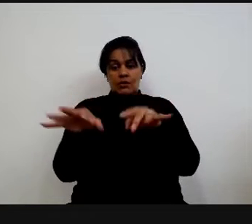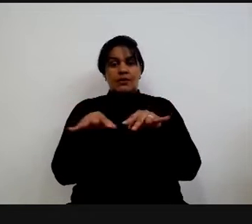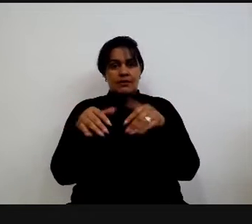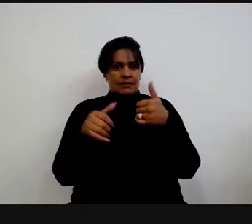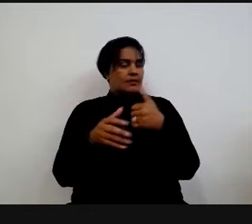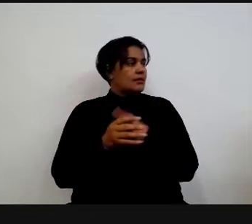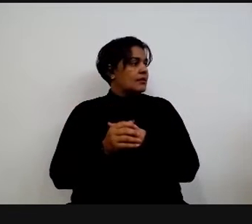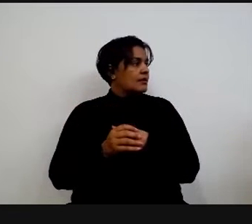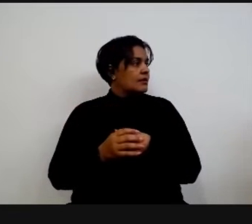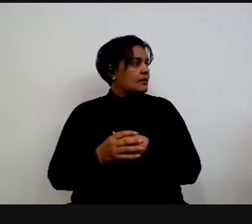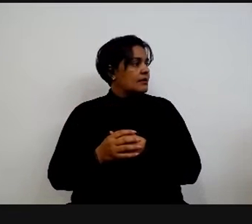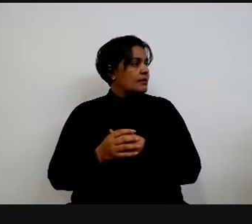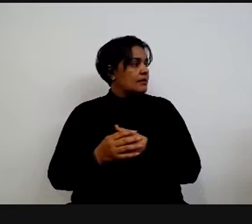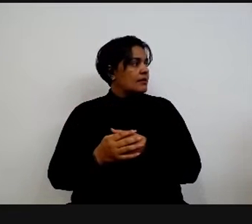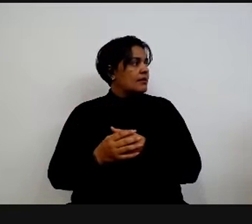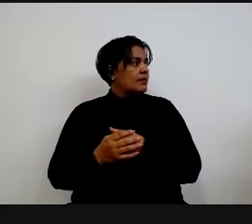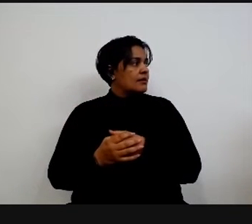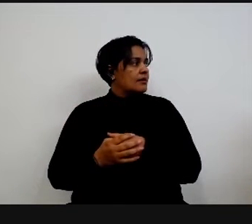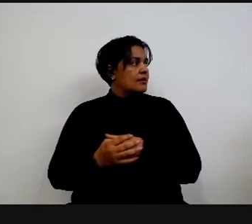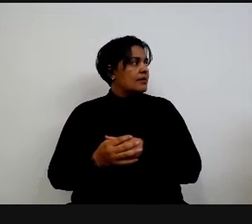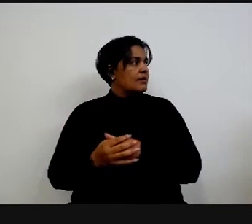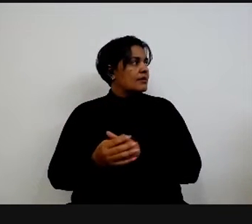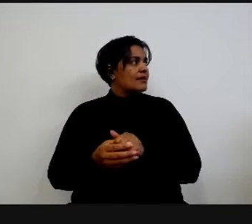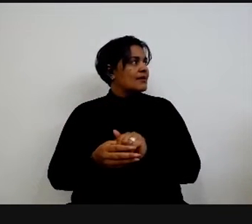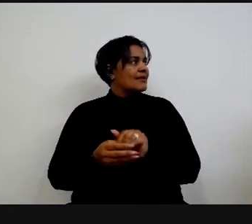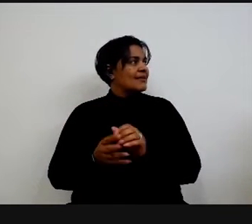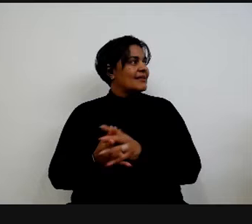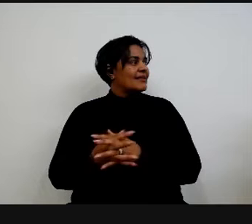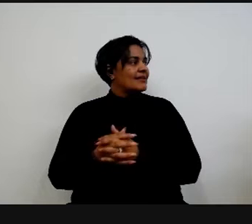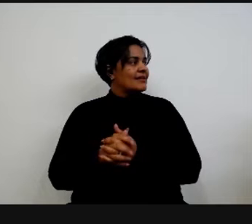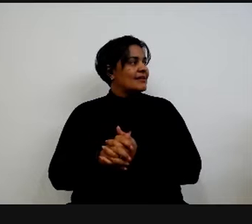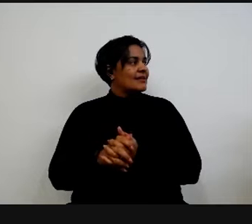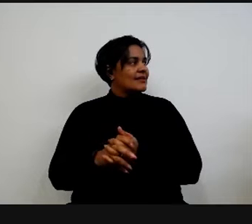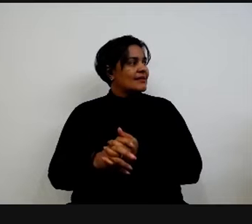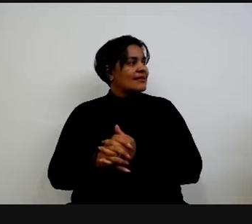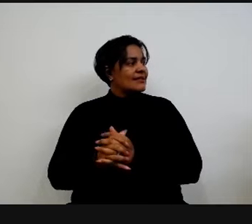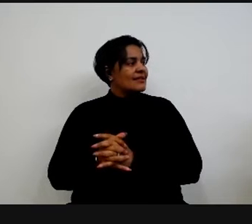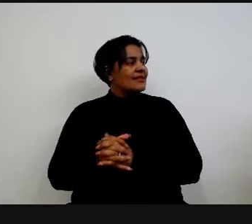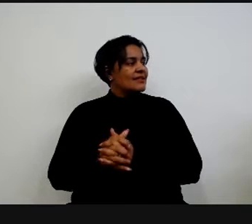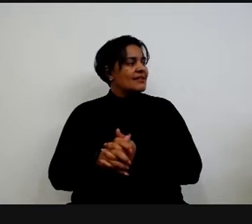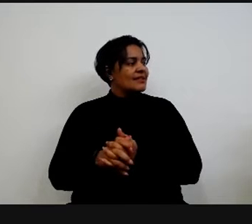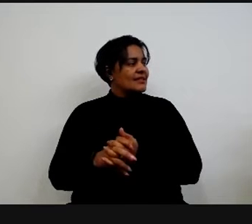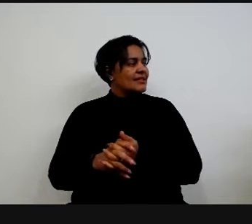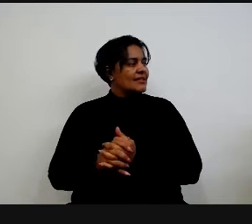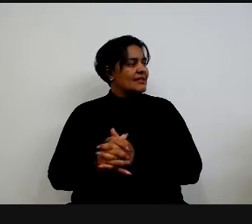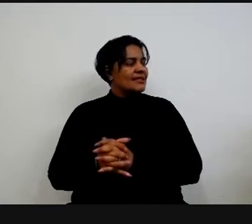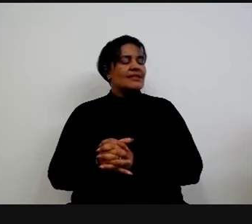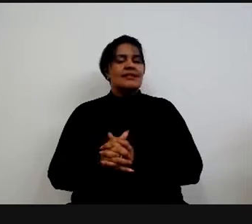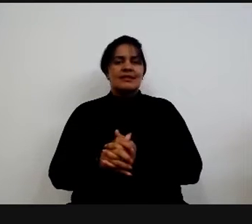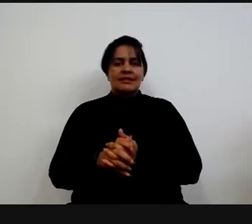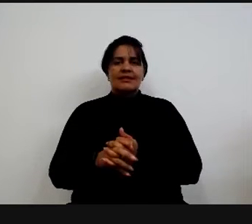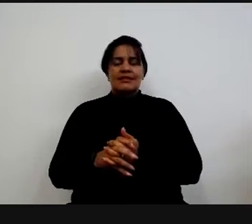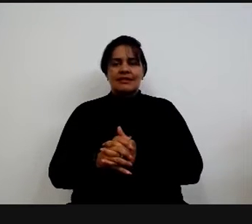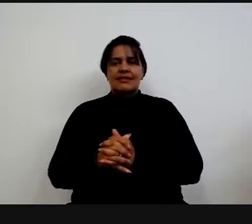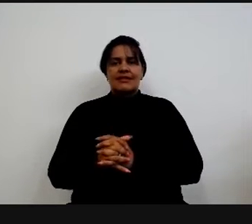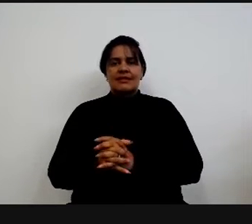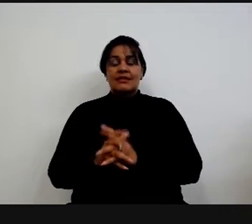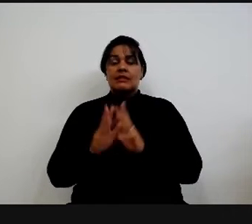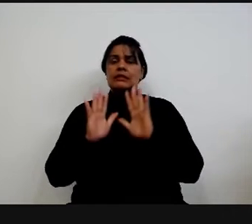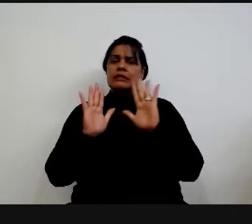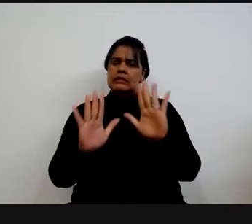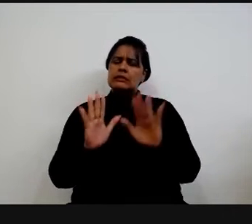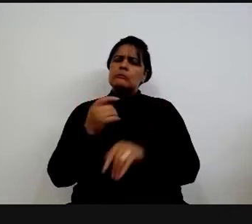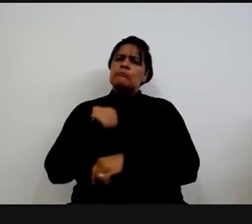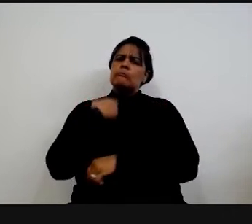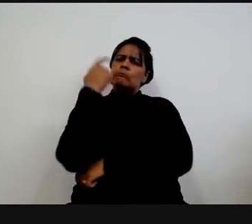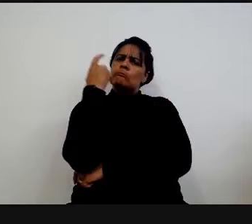eu sou canhoto, eu falo ao contrário dos outros. Então, mas é isso mesmo. Aí você